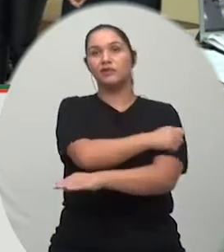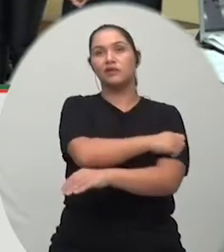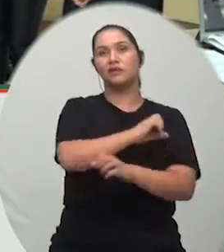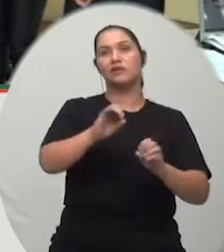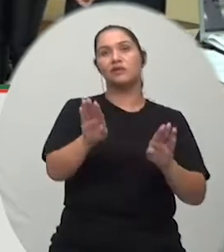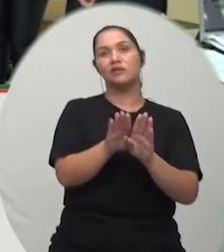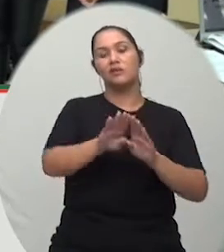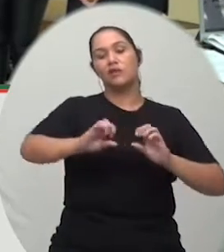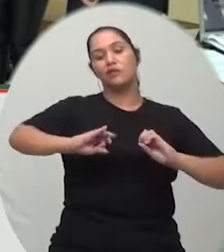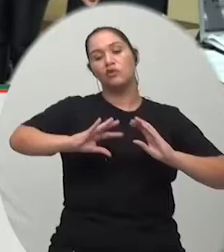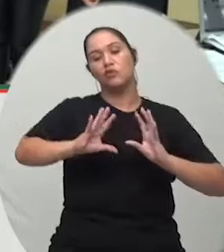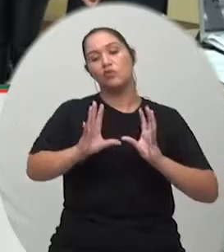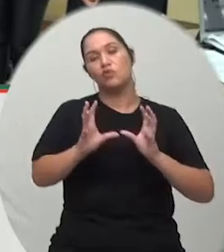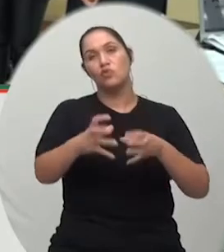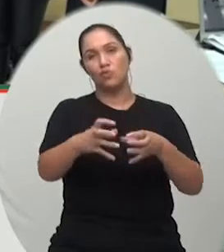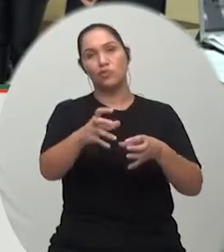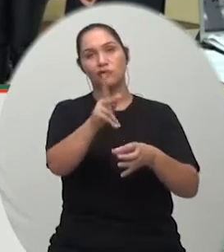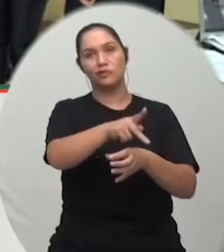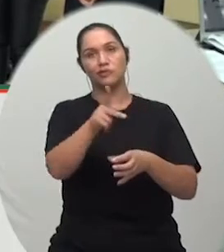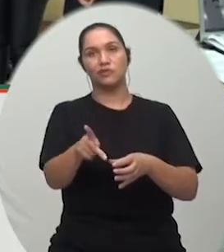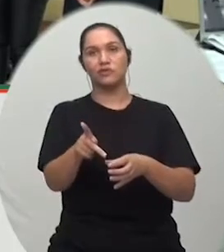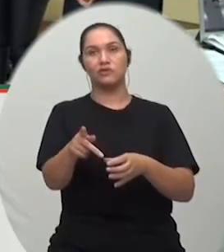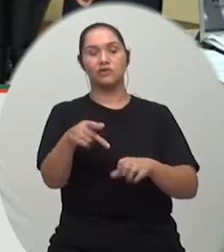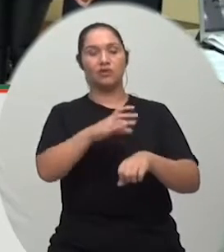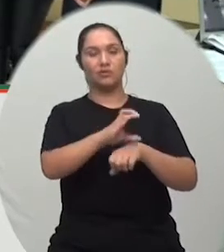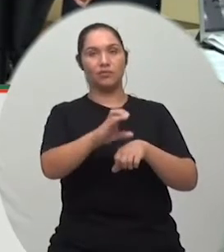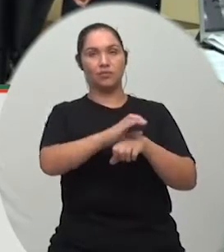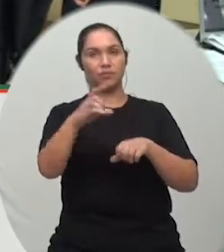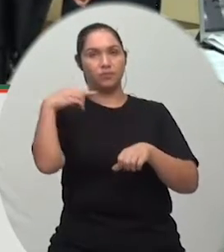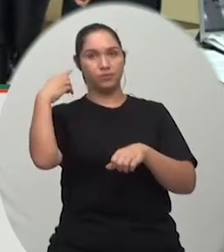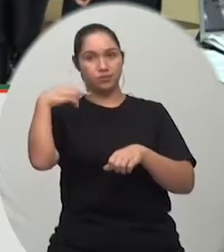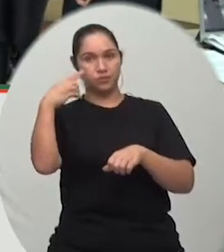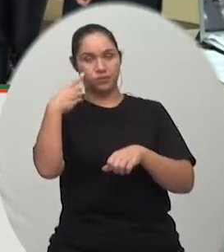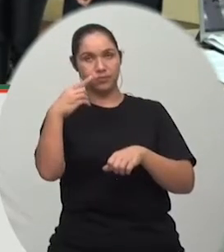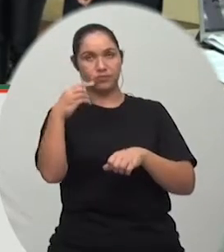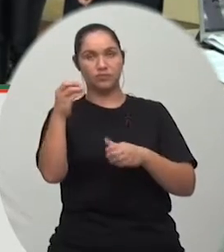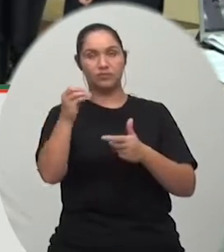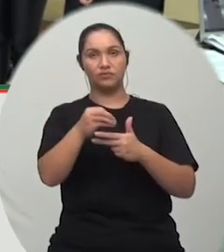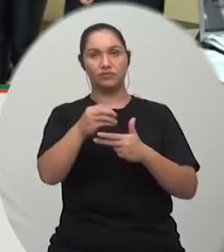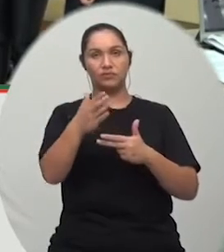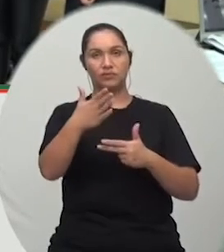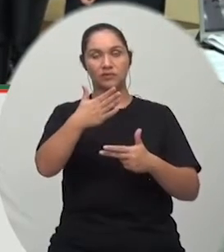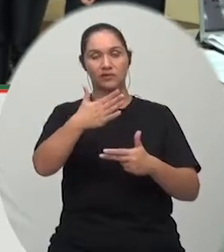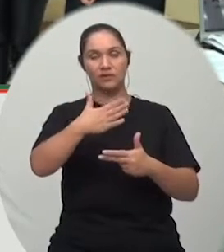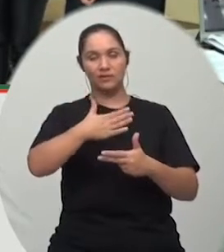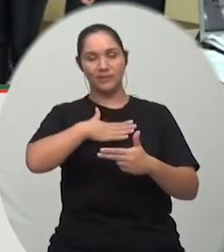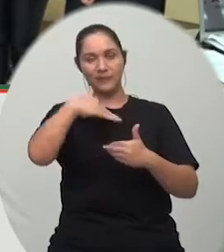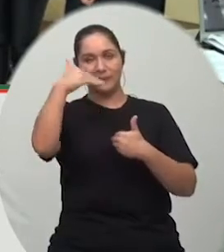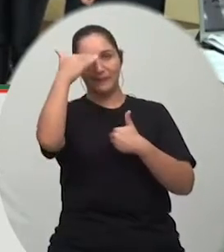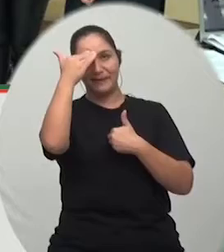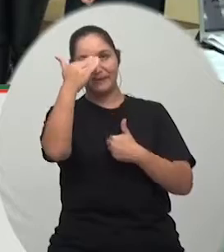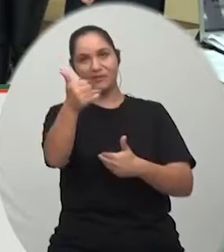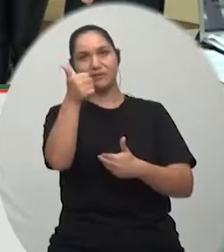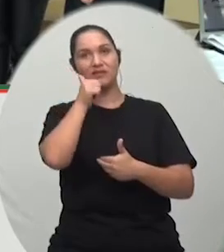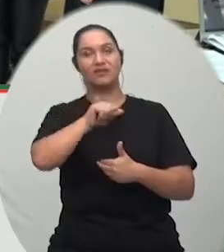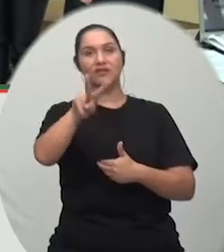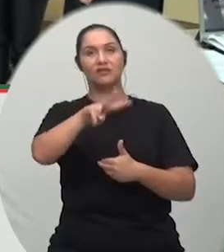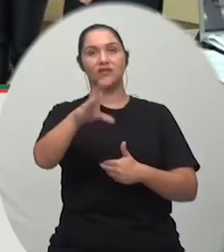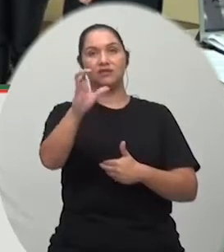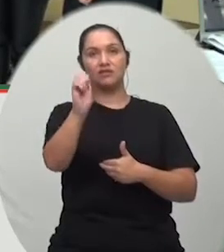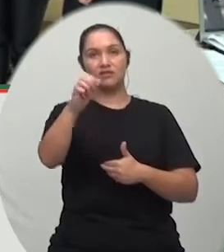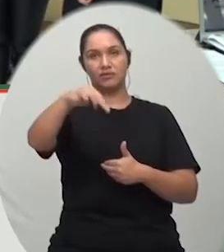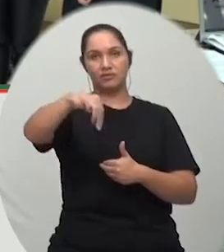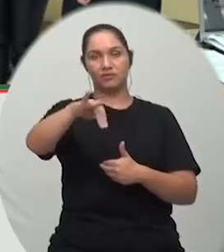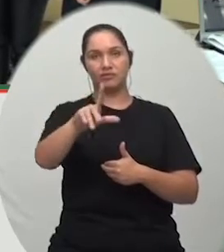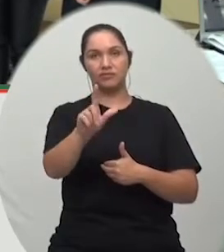corpo docente do curso de Direito da UNESC. E a minha mais profunda gratidão à vereadora Camila do Nascimento e